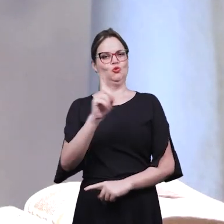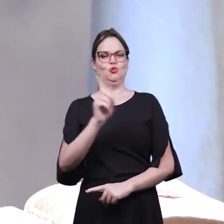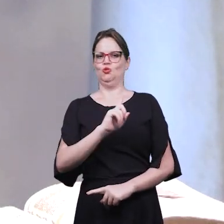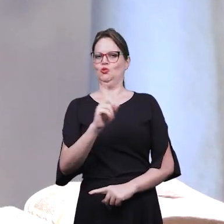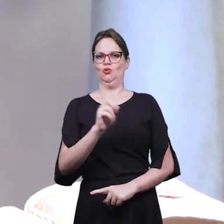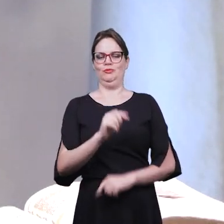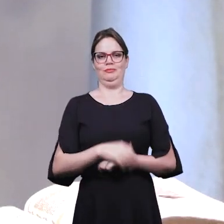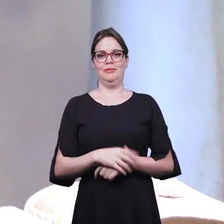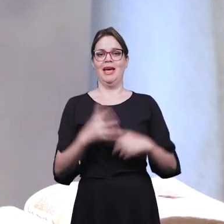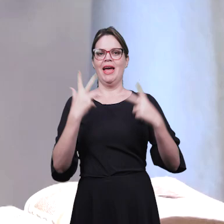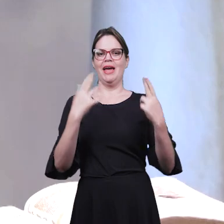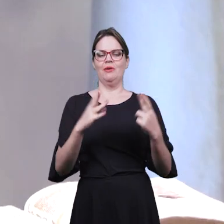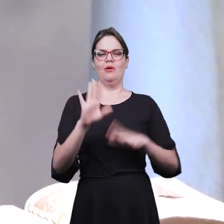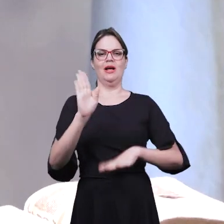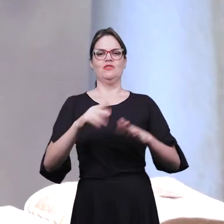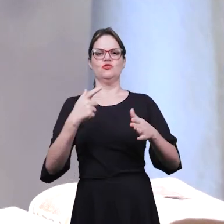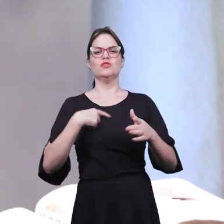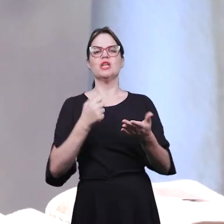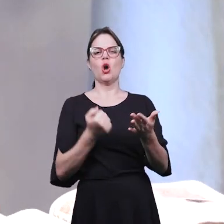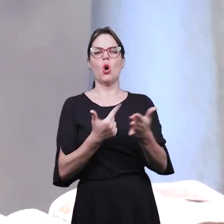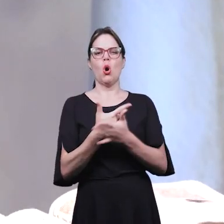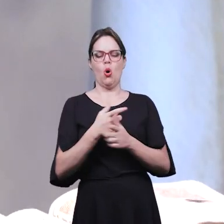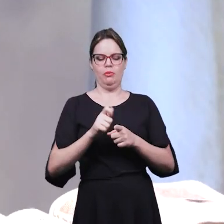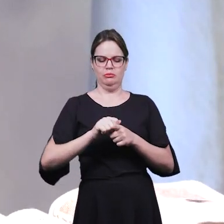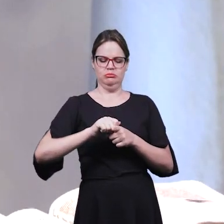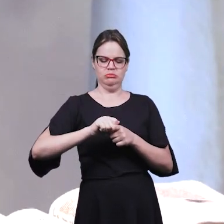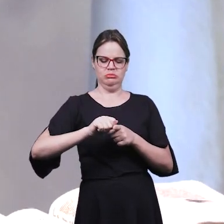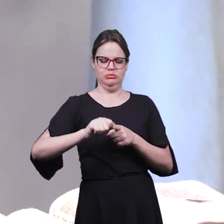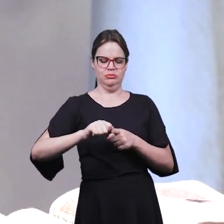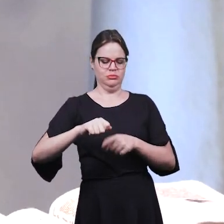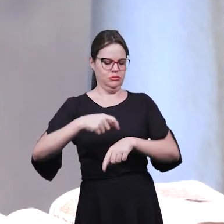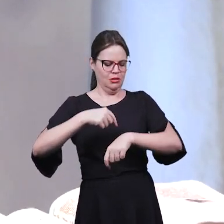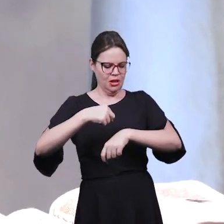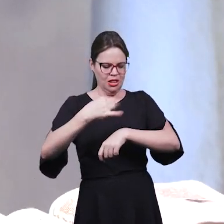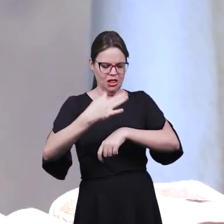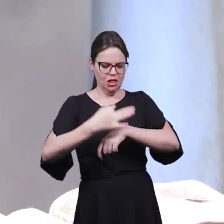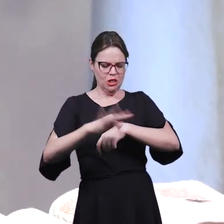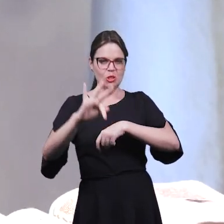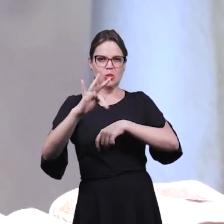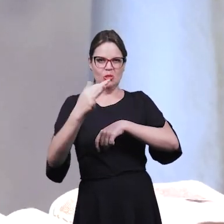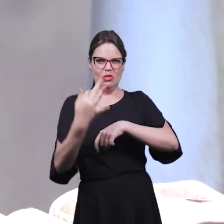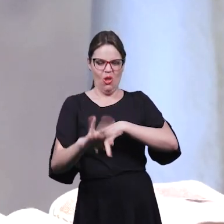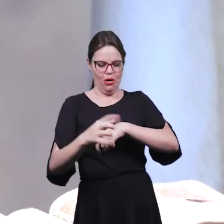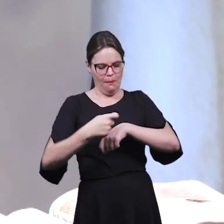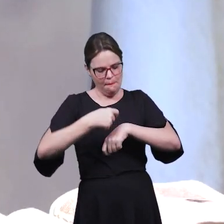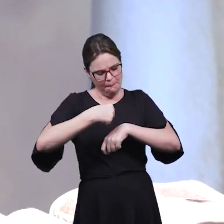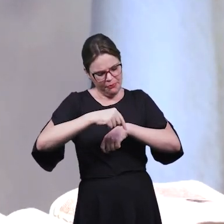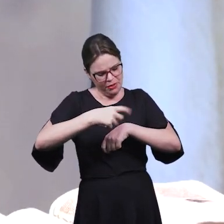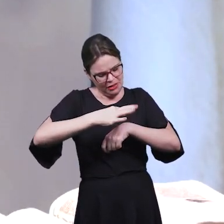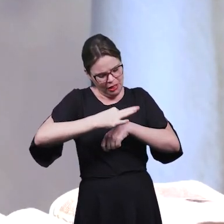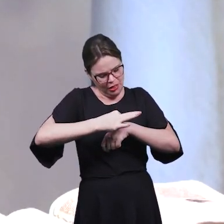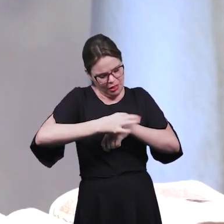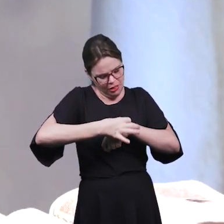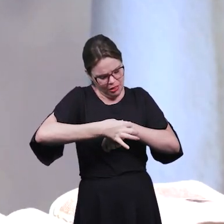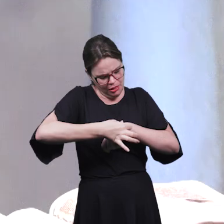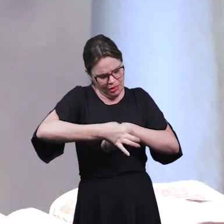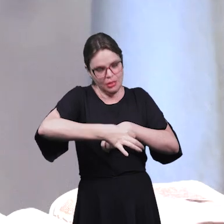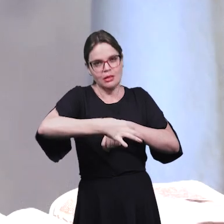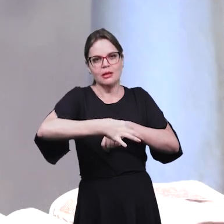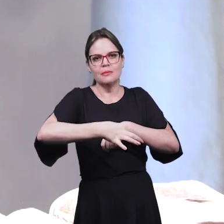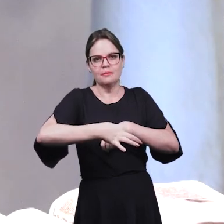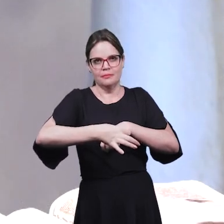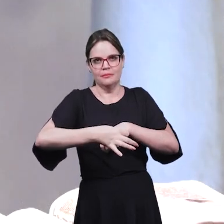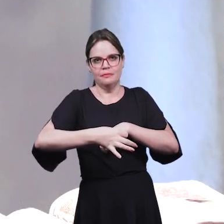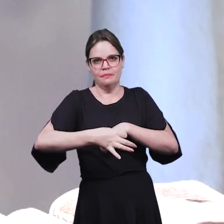operar ali a cura, às vezes a necessidade de uma enfermidade, alguma coisa. Então, como o barro, ele levou